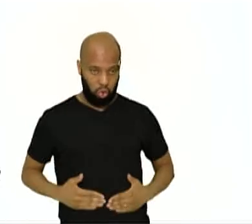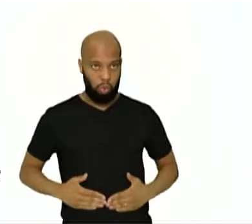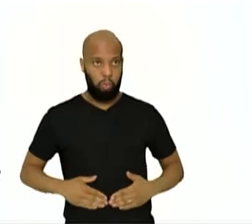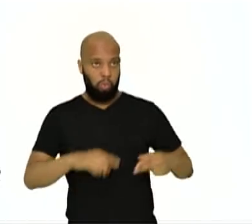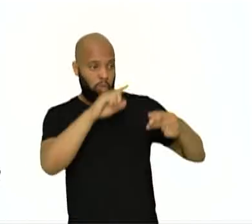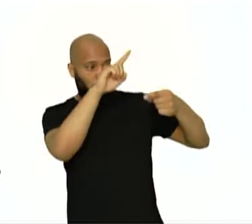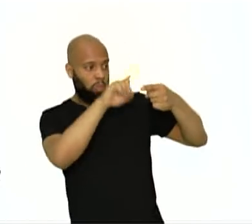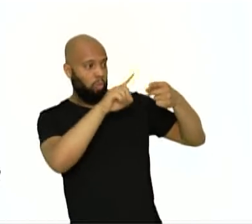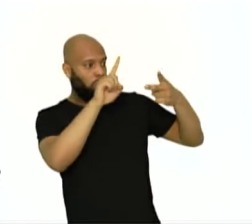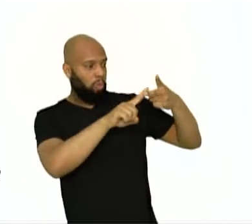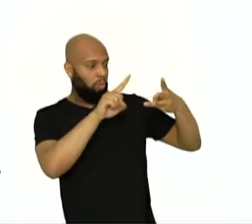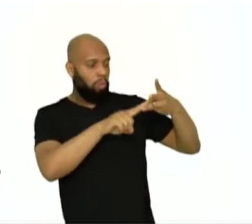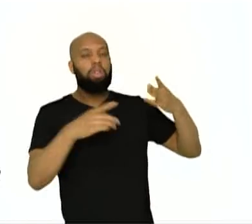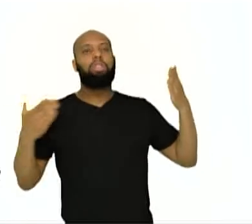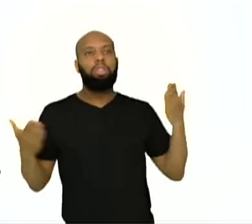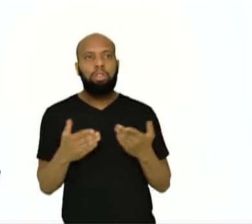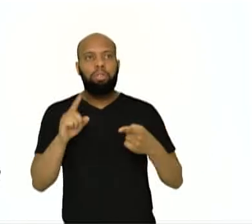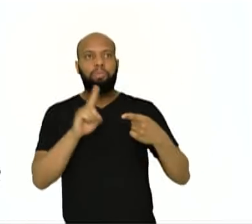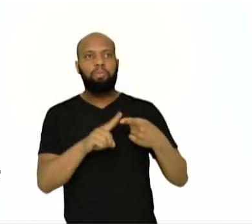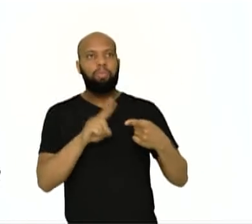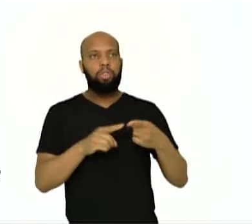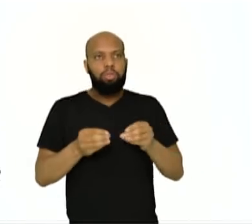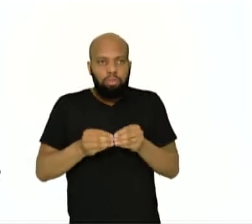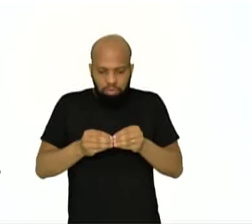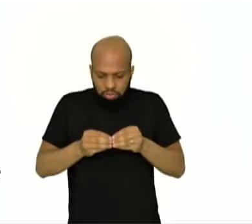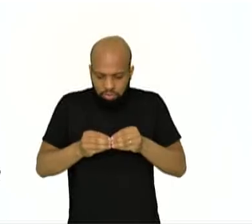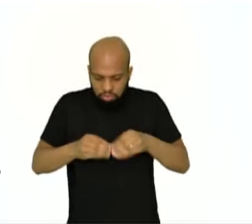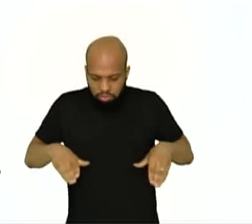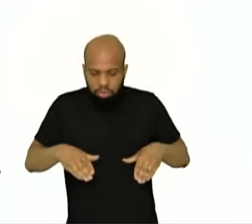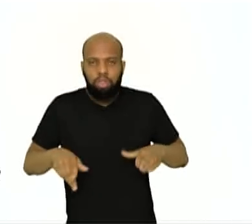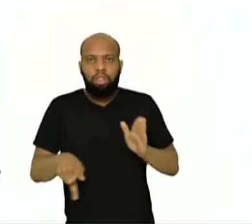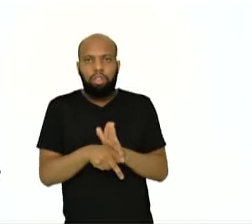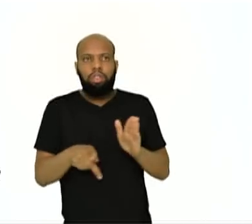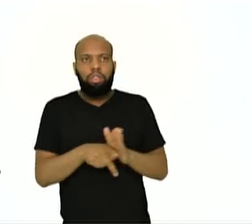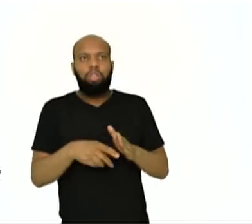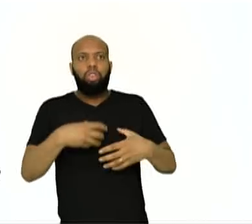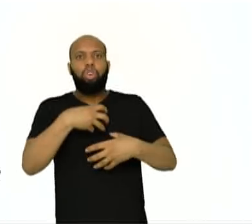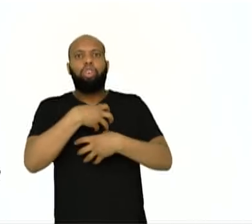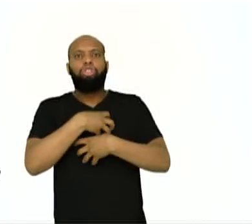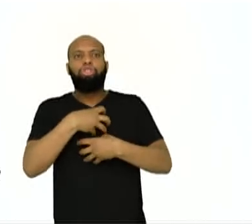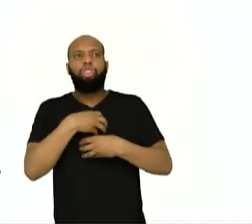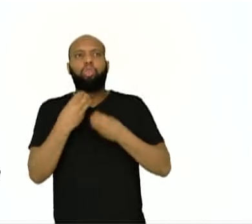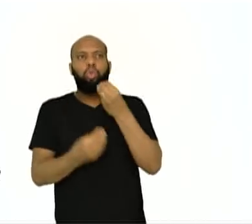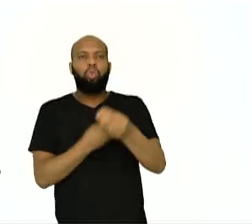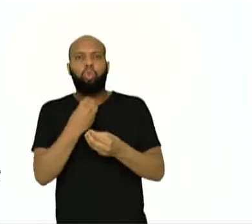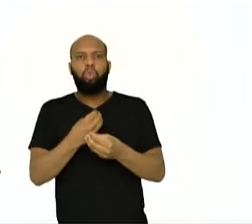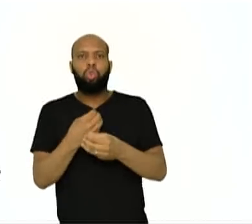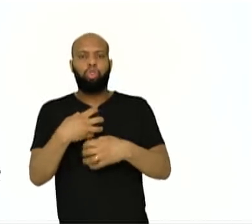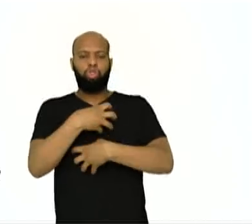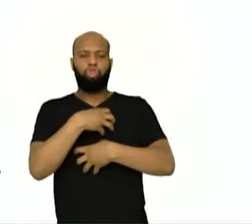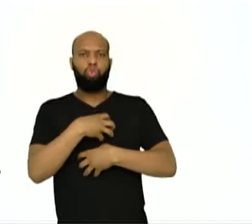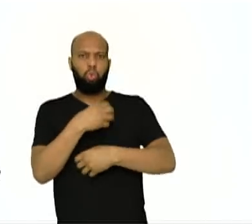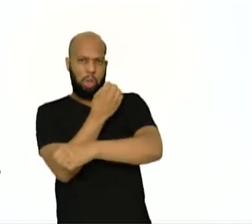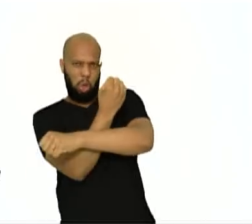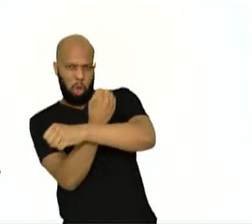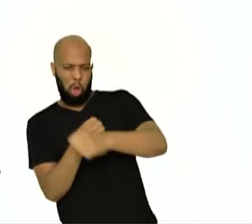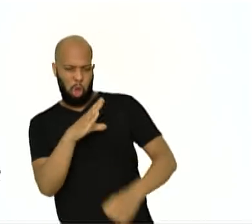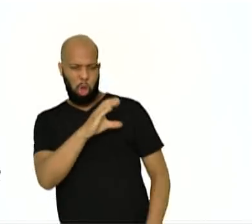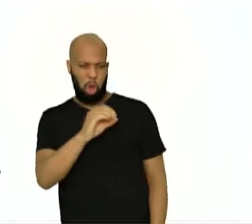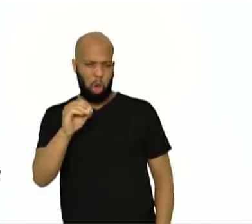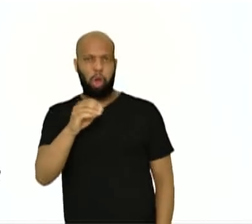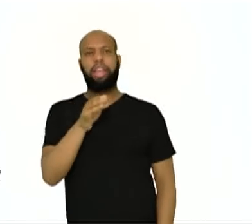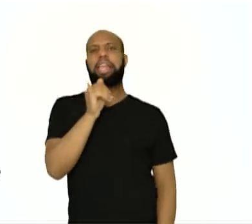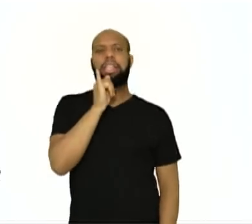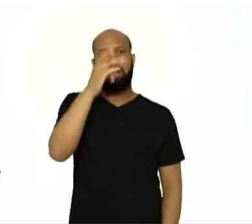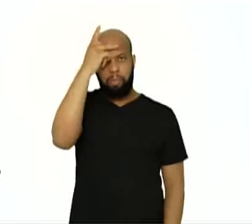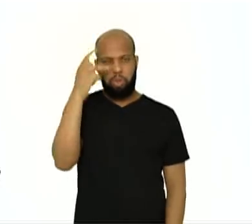3 pontos que nós temos. Os ovos são eliminados com as fezes do hospedeiro. Então, a pessoa,